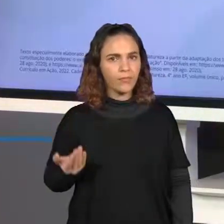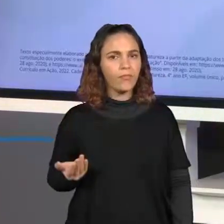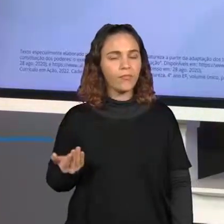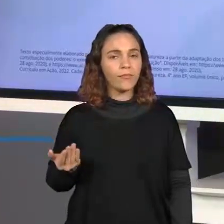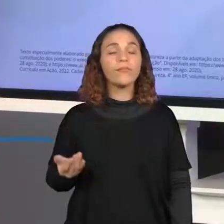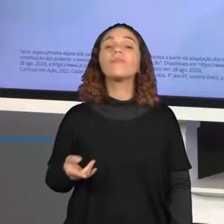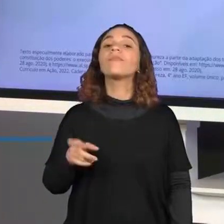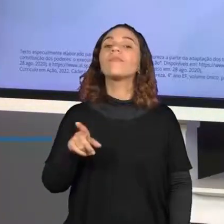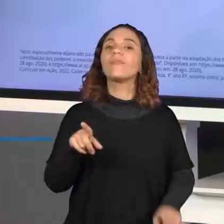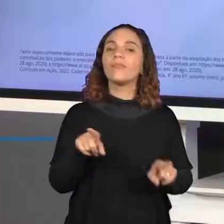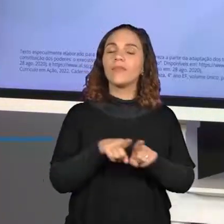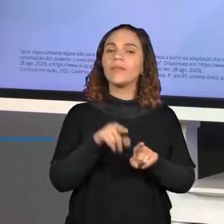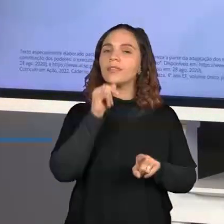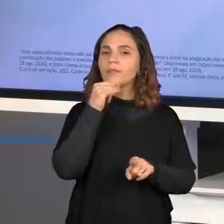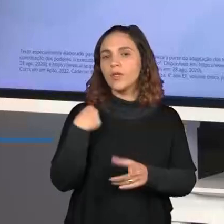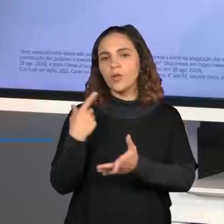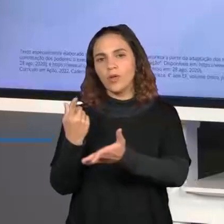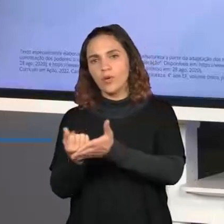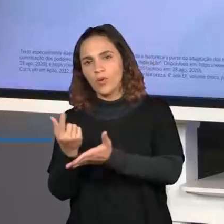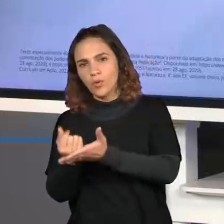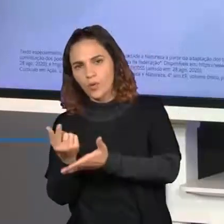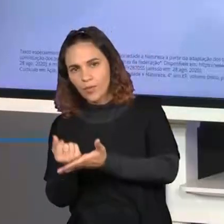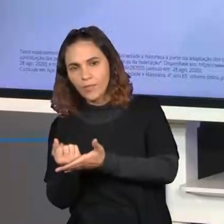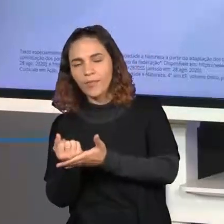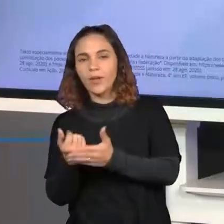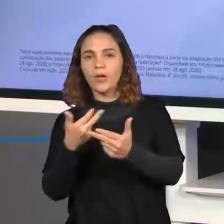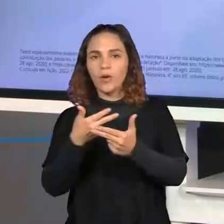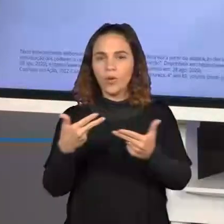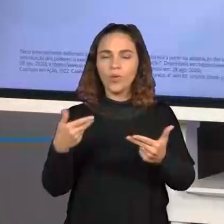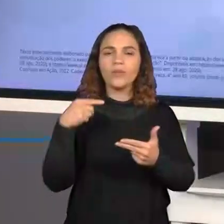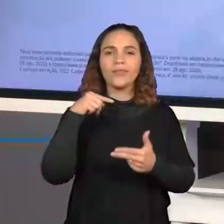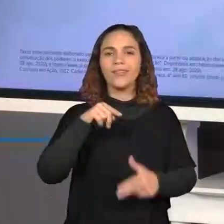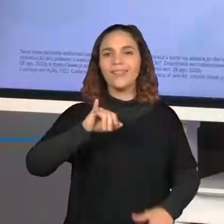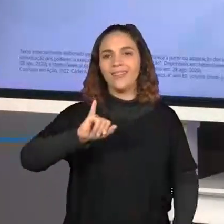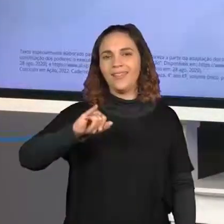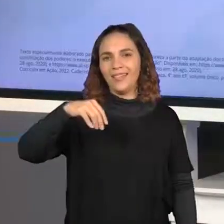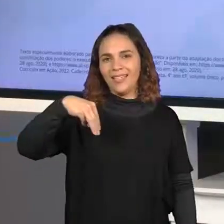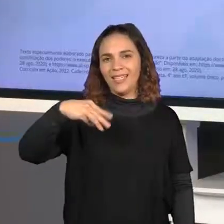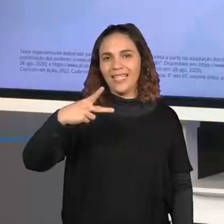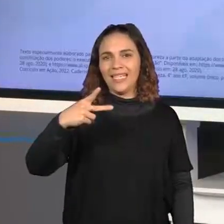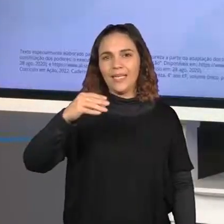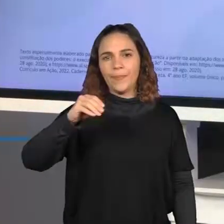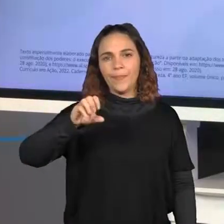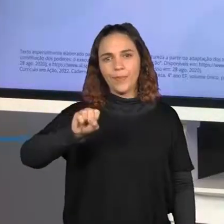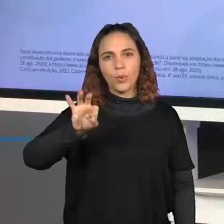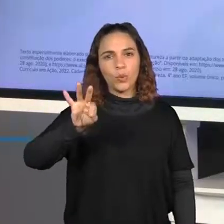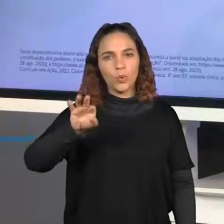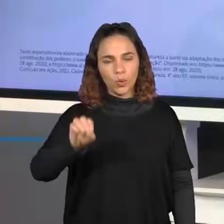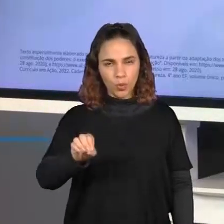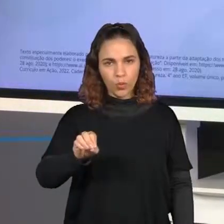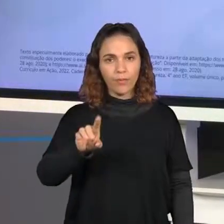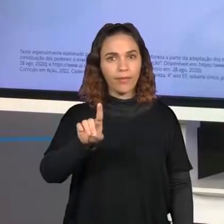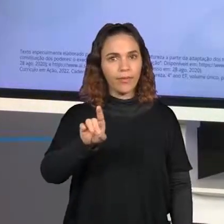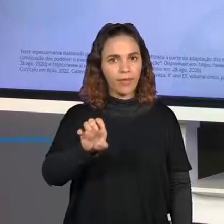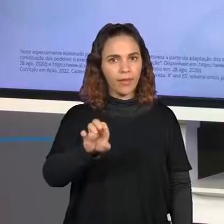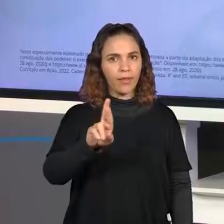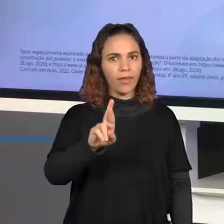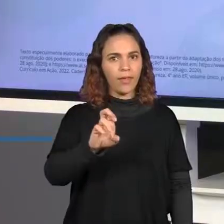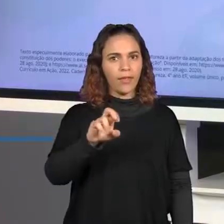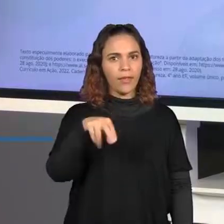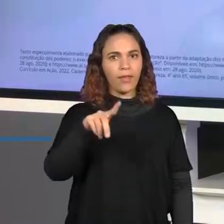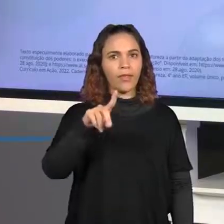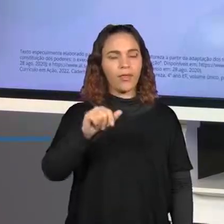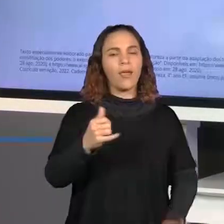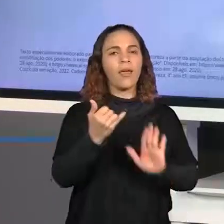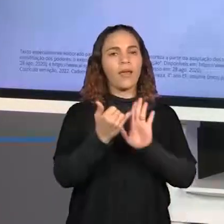de renda, aquilo que a gente compra e gera imposto, reverte depois para a população. É super importante a gente saber sobre